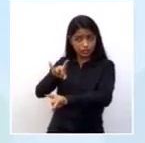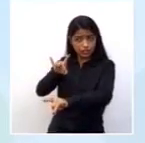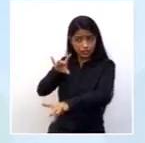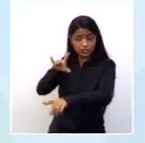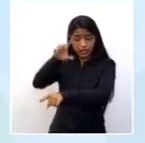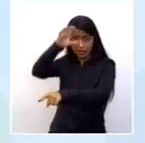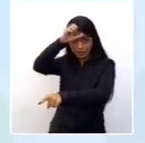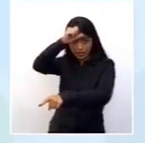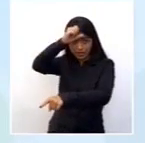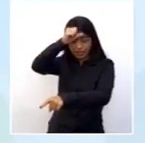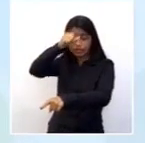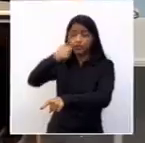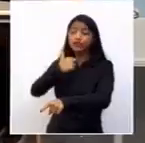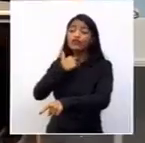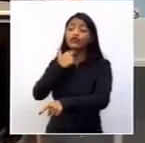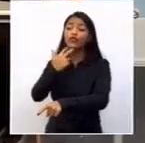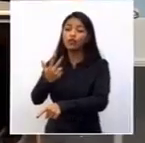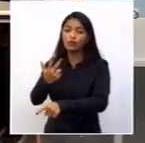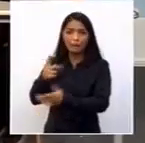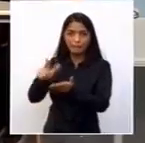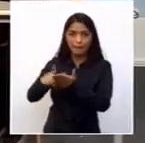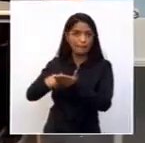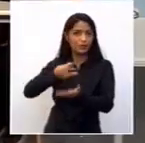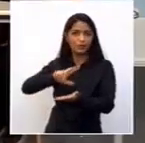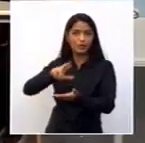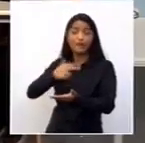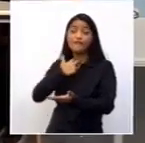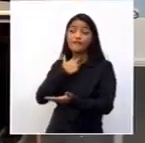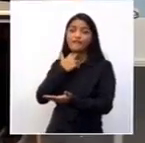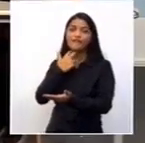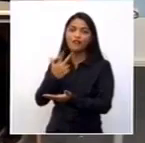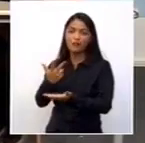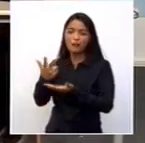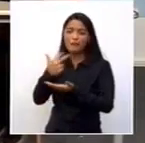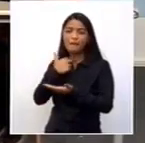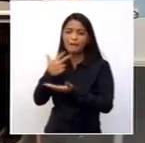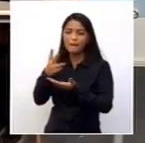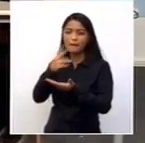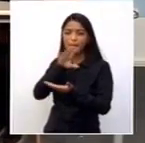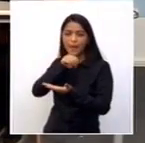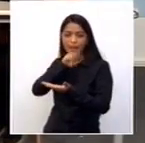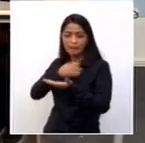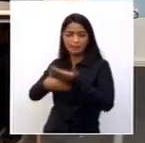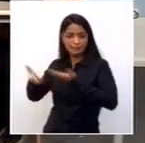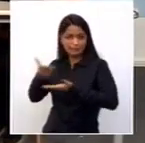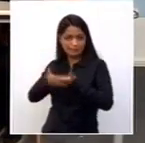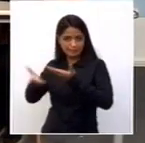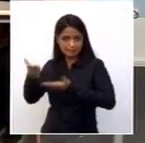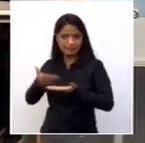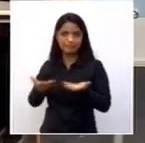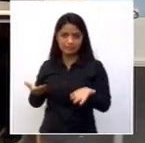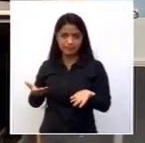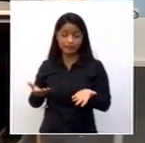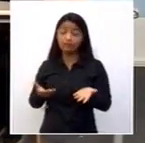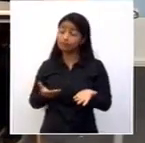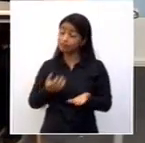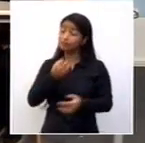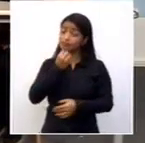oral. É muito interessante, né? Eu acho que o documento traz isso, porque é mais